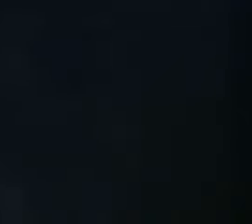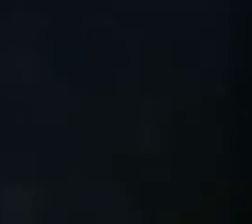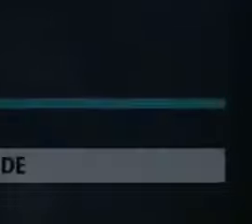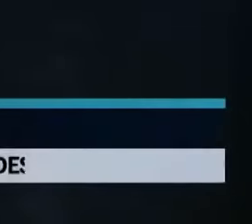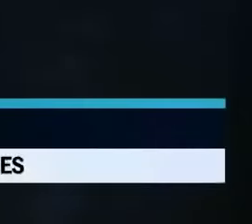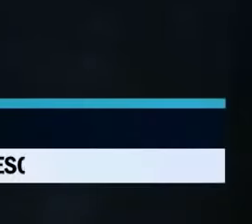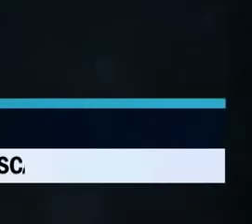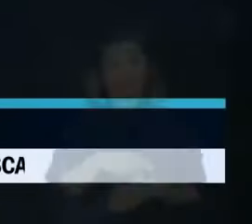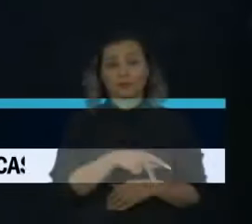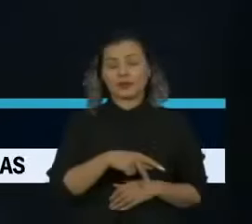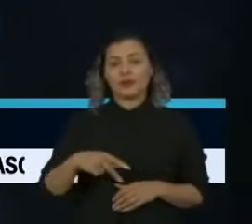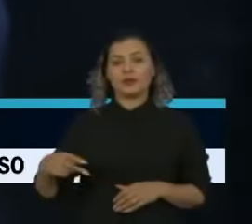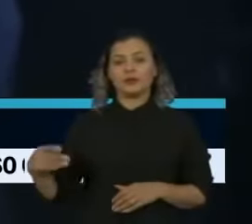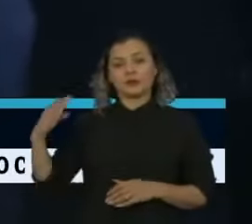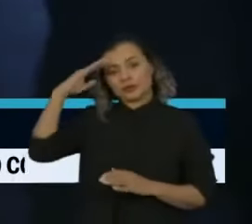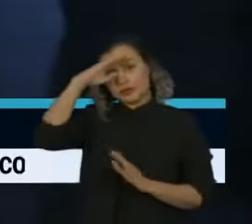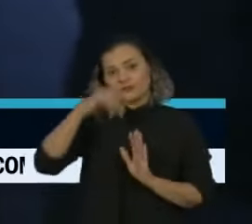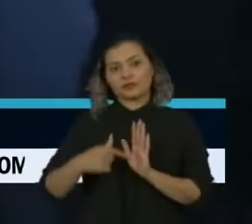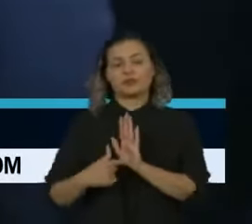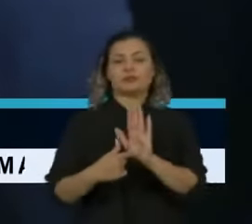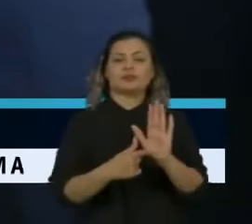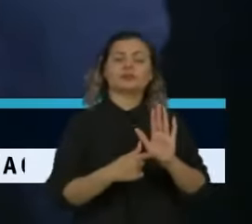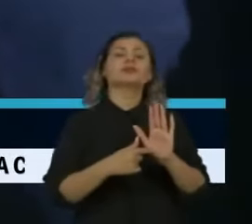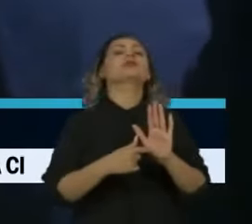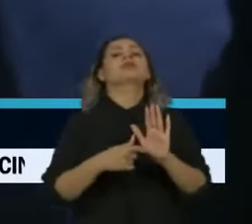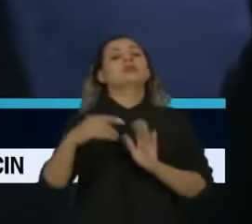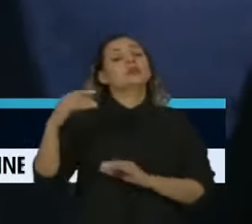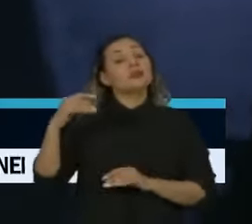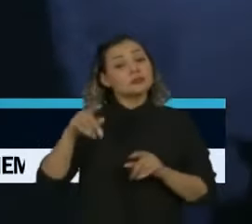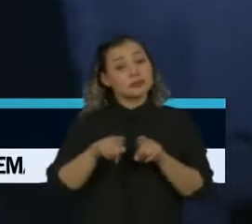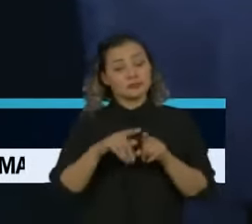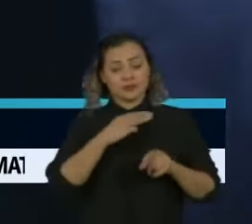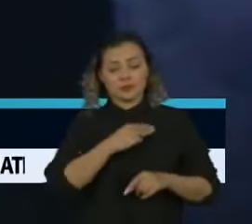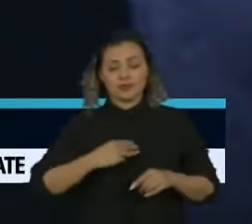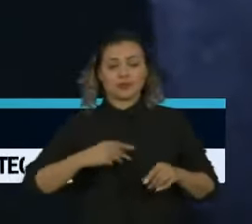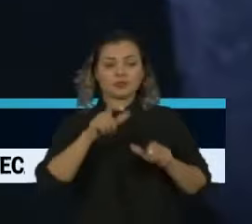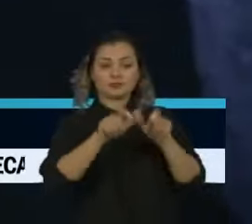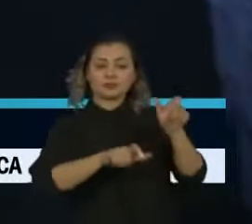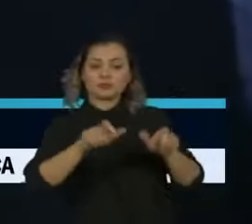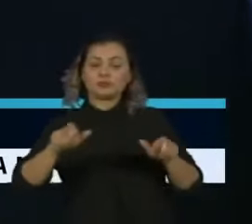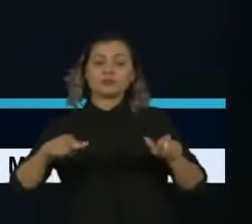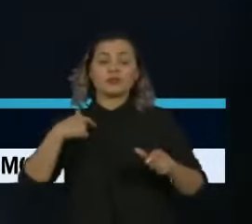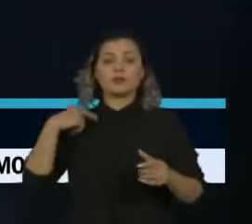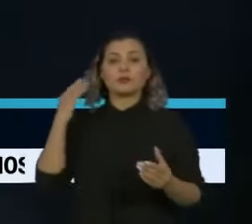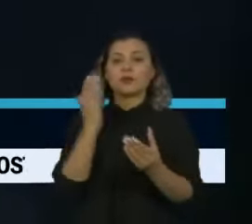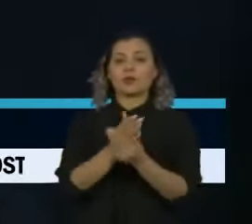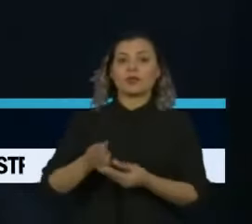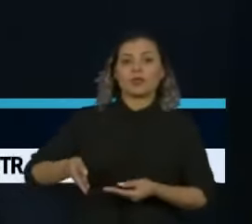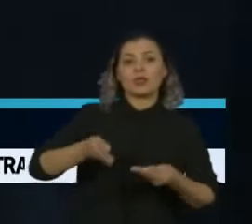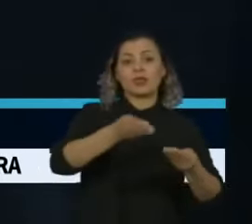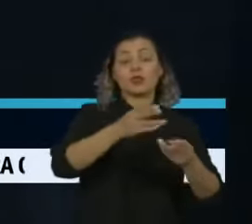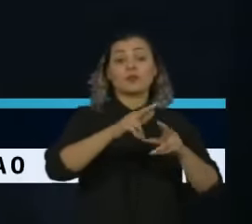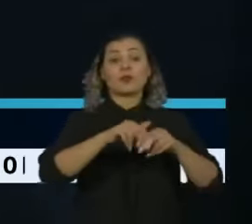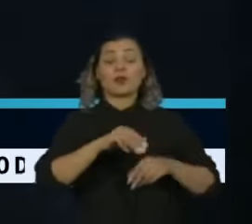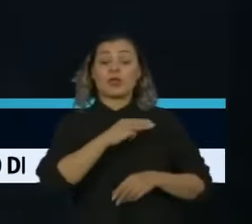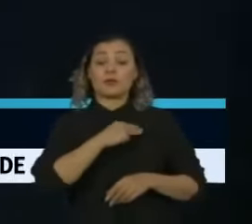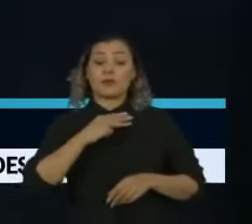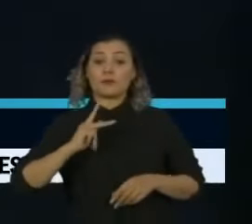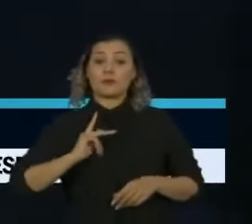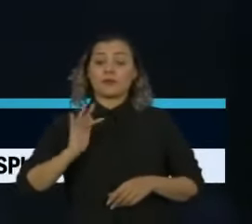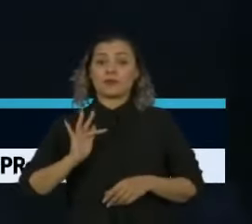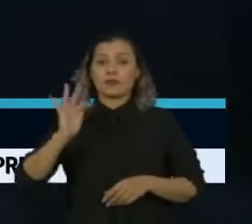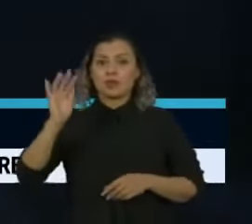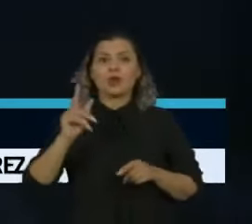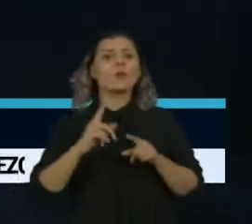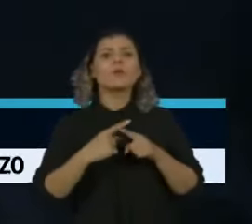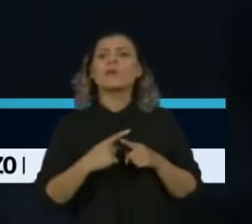O presidente Jair Bolsonaro e alguns ministros da atual gestão são alvos de uma ação civil pública ajuizada pelo Ministério Público Federal